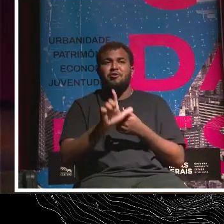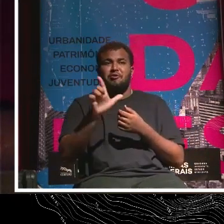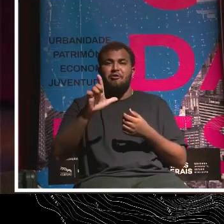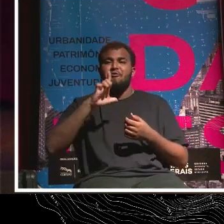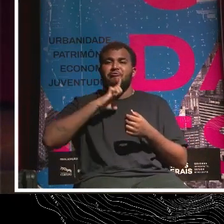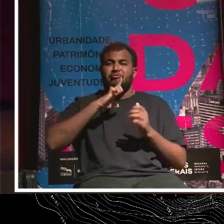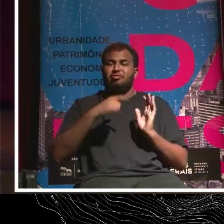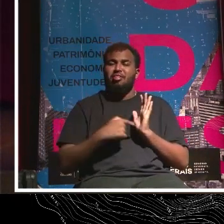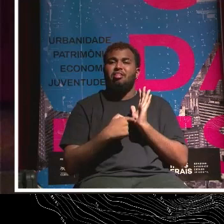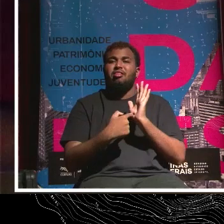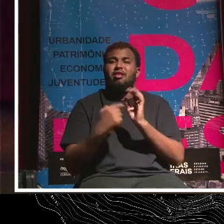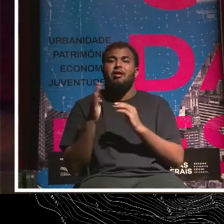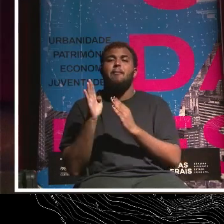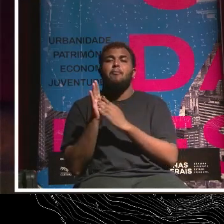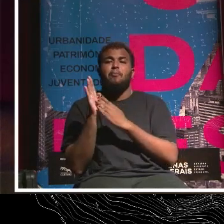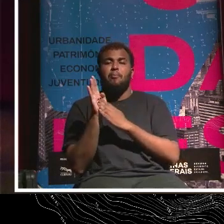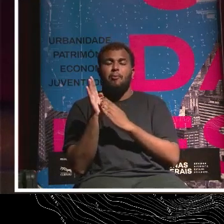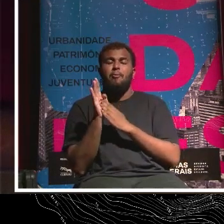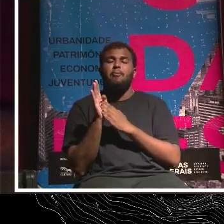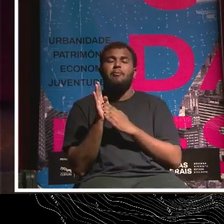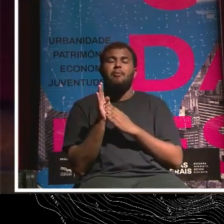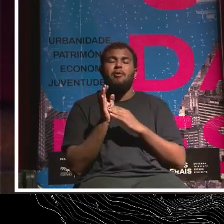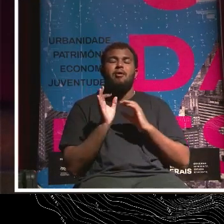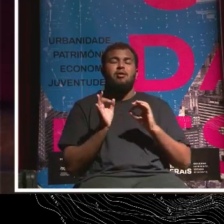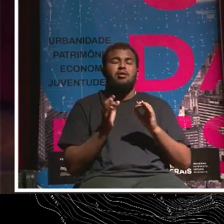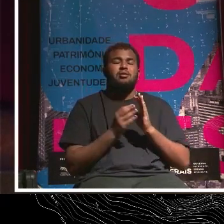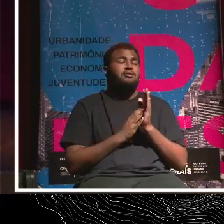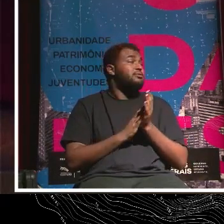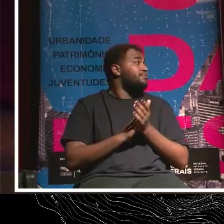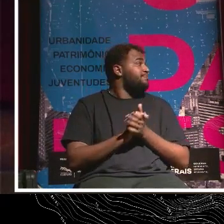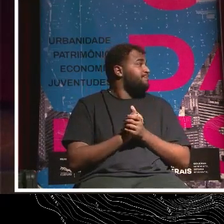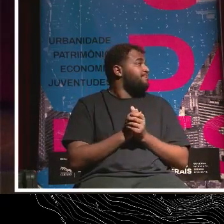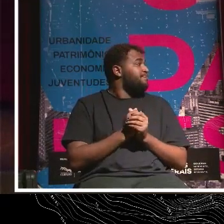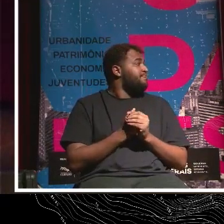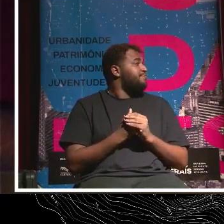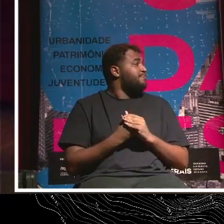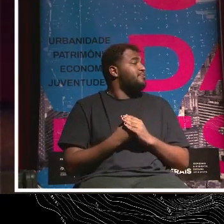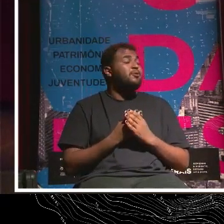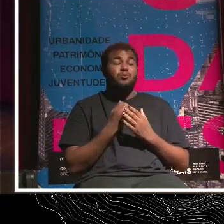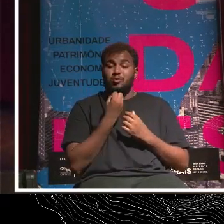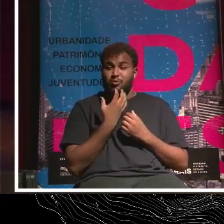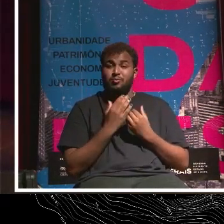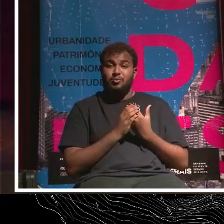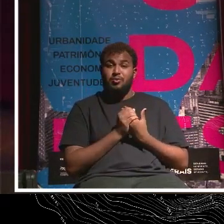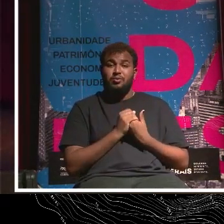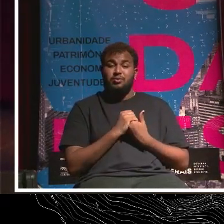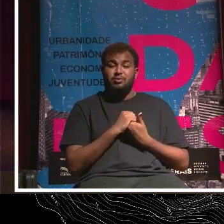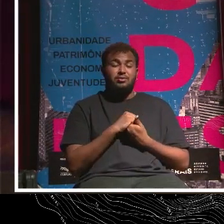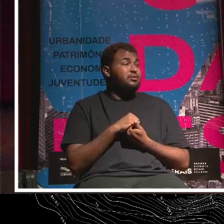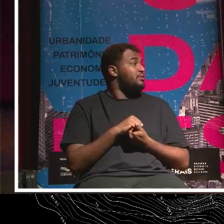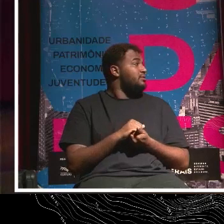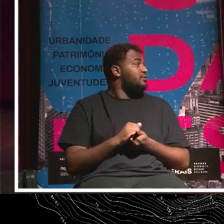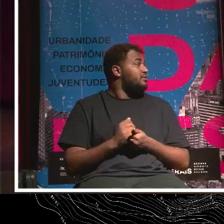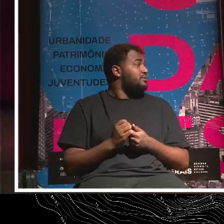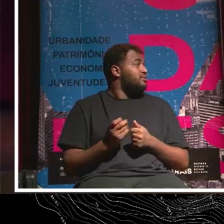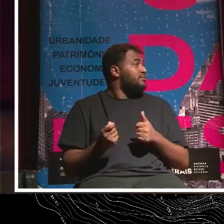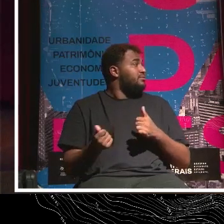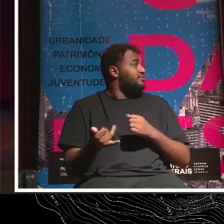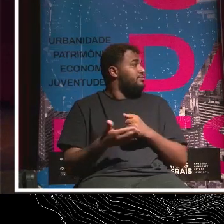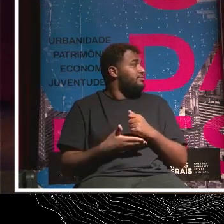propõe, né, a efeitual, não é isso? Eu acho que casa bem com esse princípio e pode ser